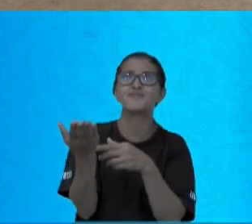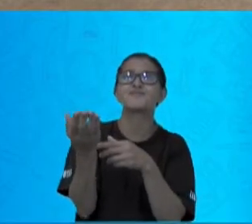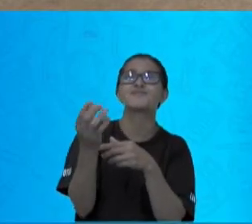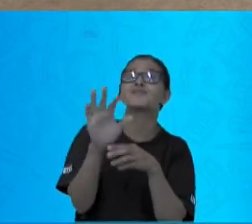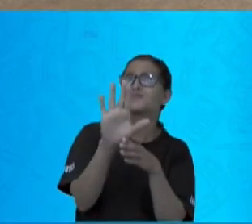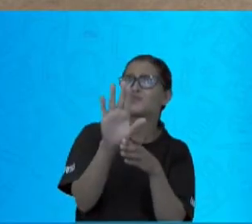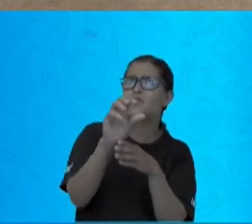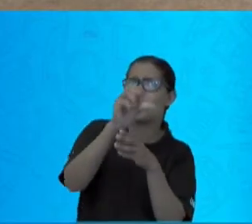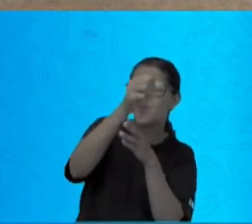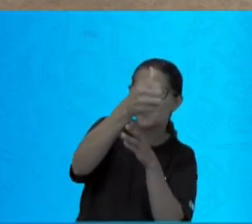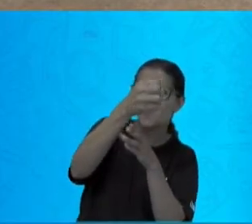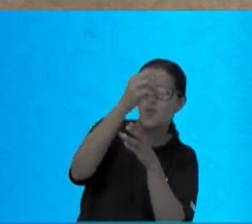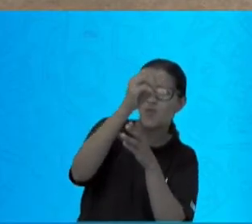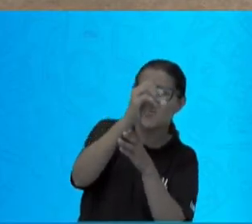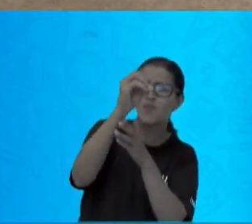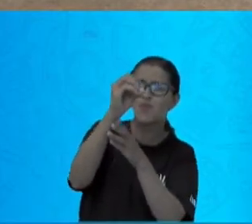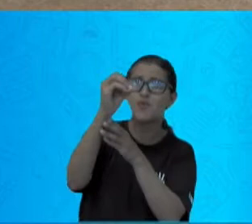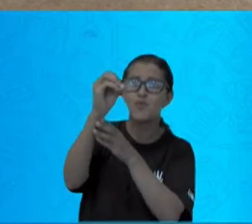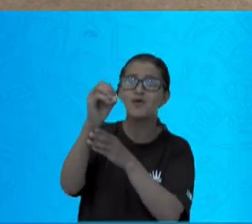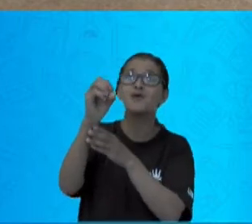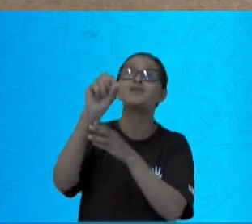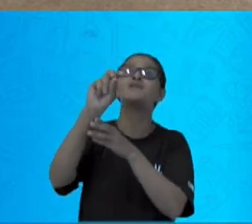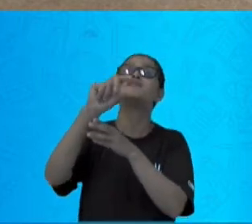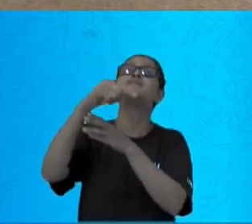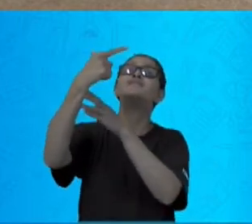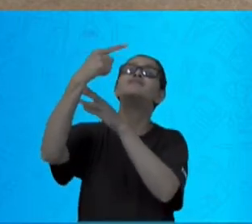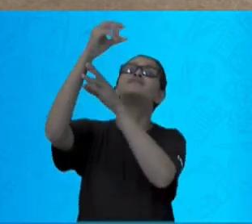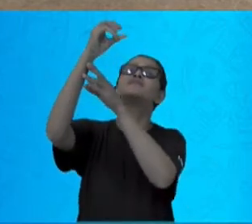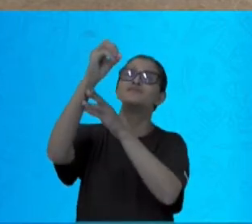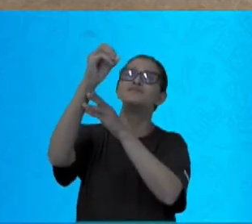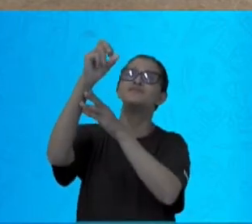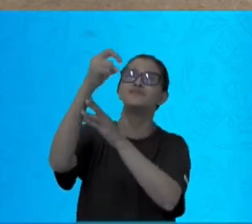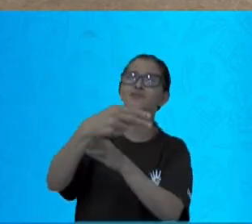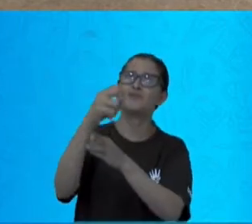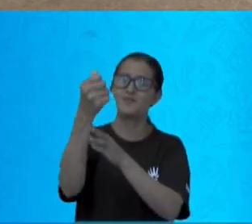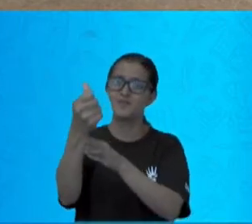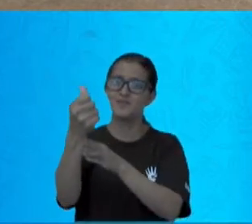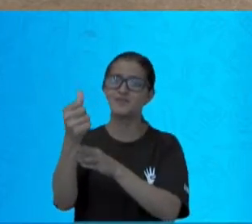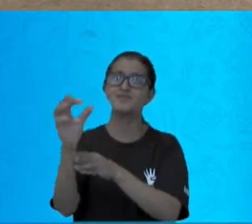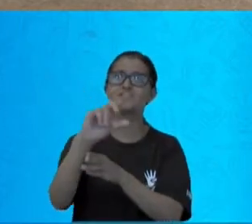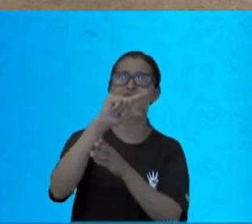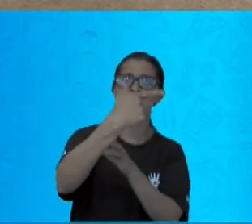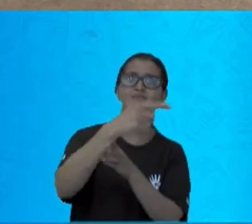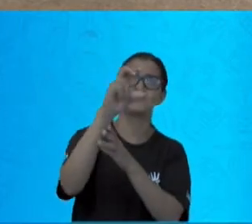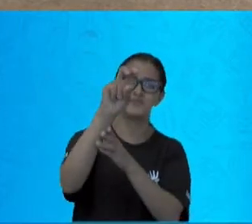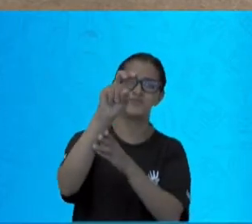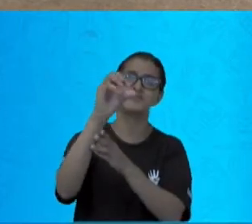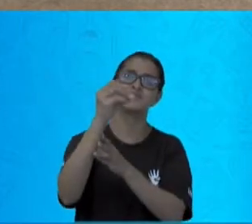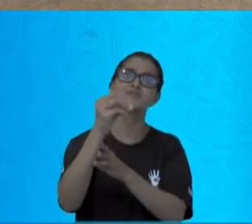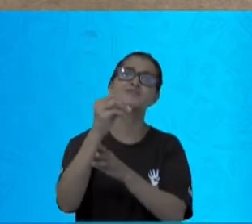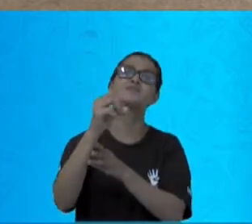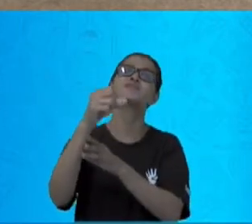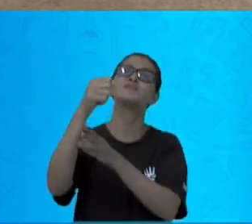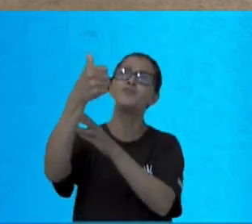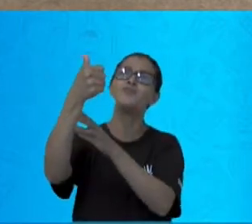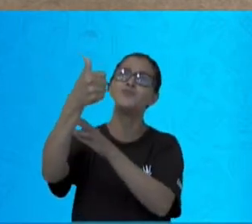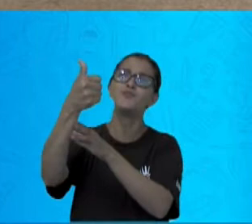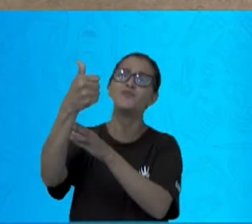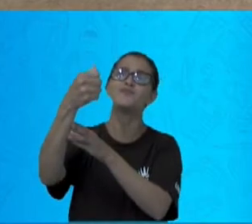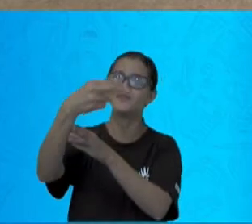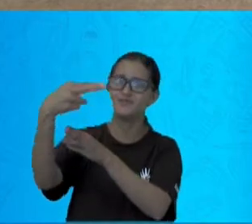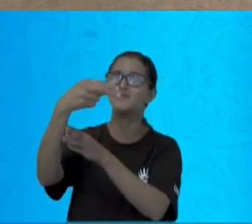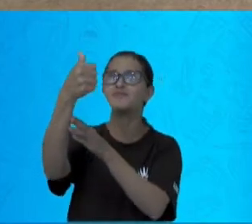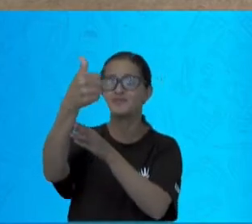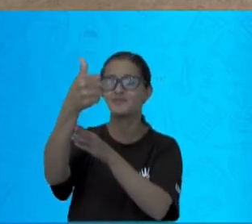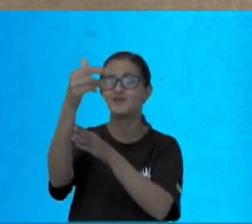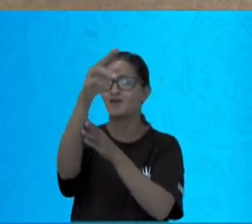1000 elevado a zero, 1. 25 elevado a zero, 1. Beleza? Então, vamos lá